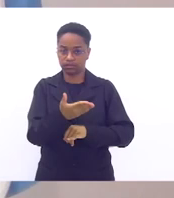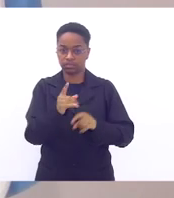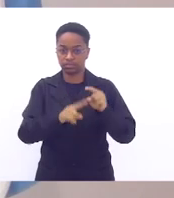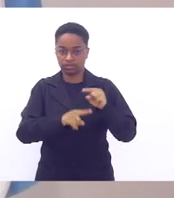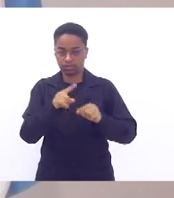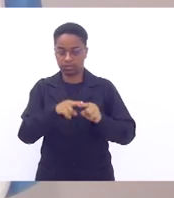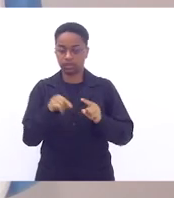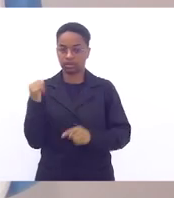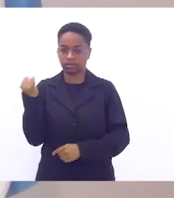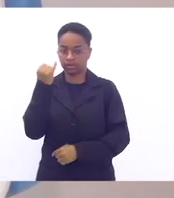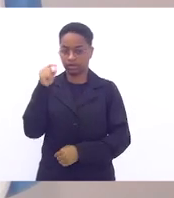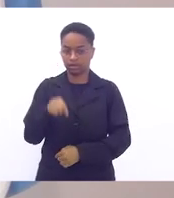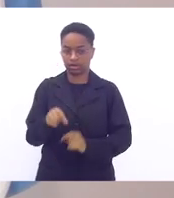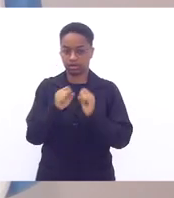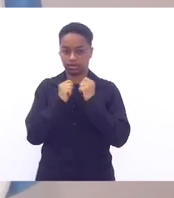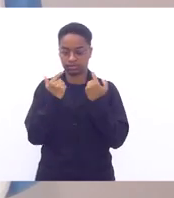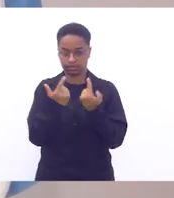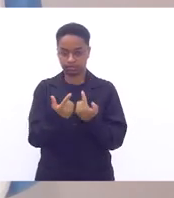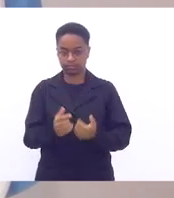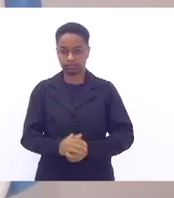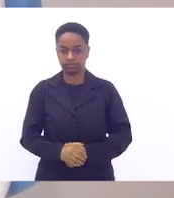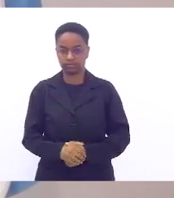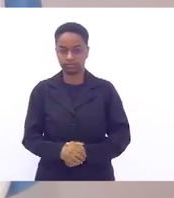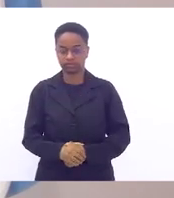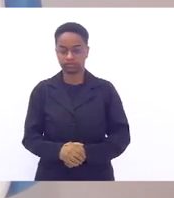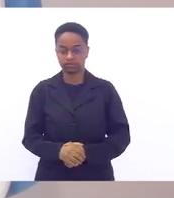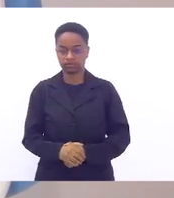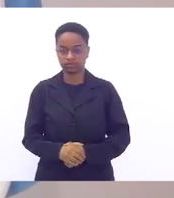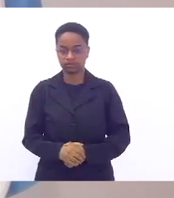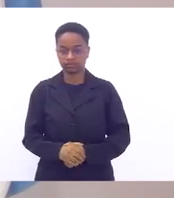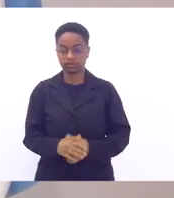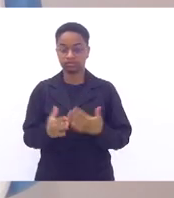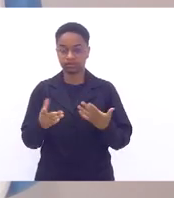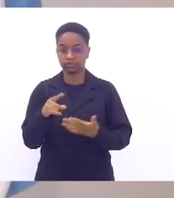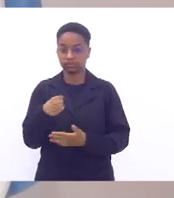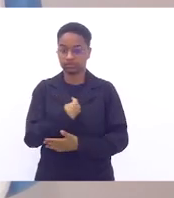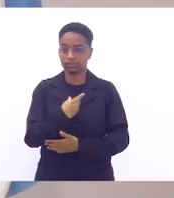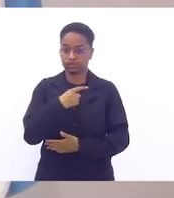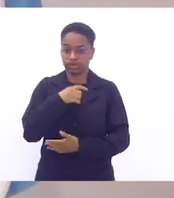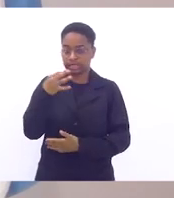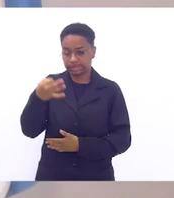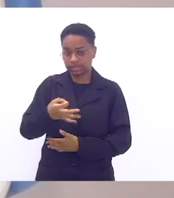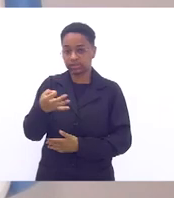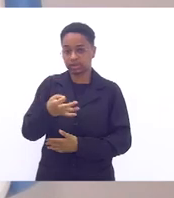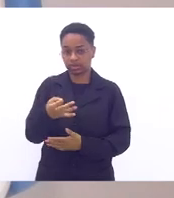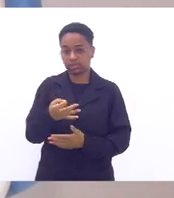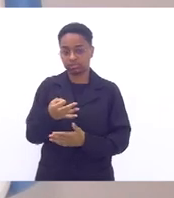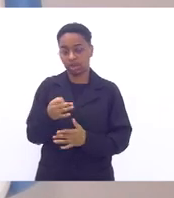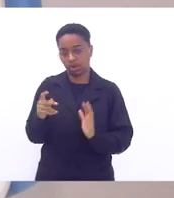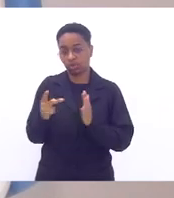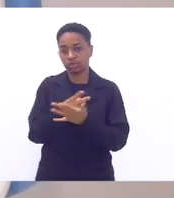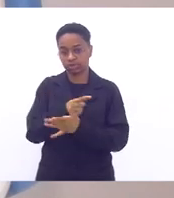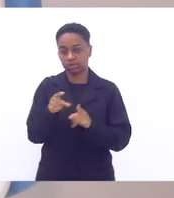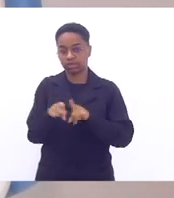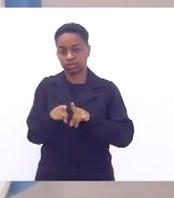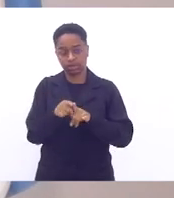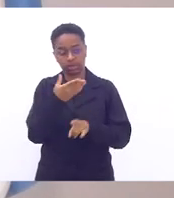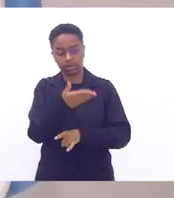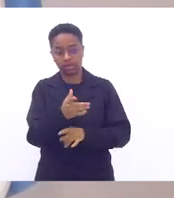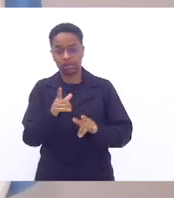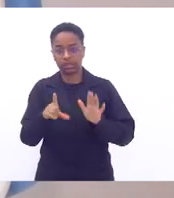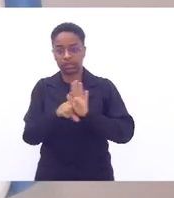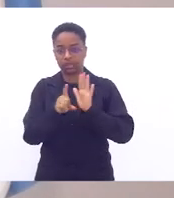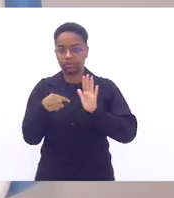importante do Parlamento Fluminense e a gente tem essa convicção que vai acabar acontecendo também com a lei que a gente vai aprovar